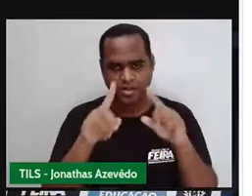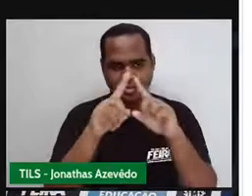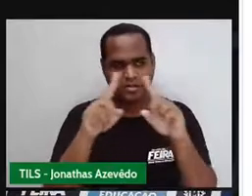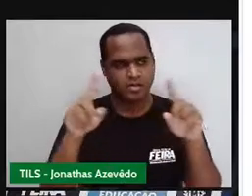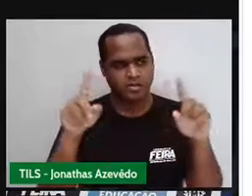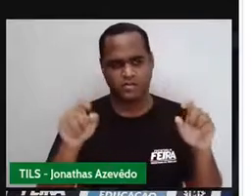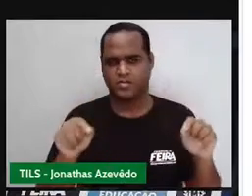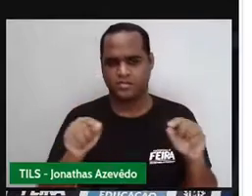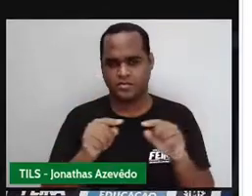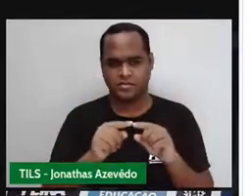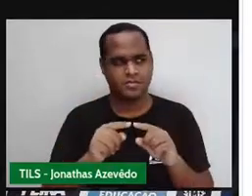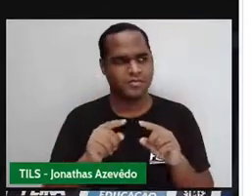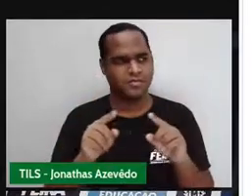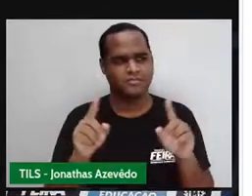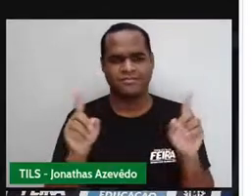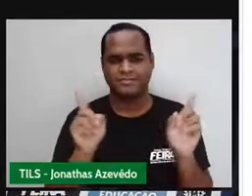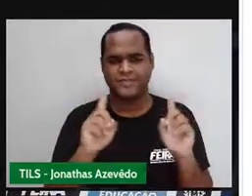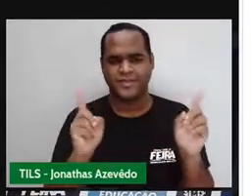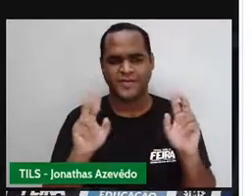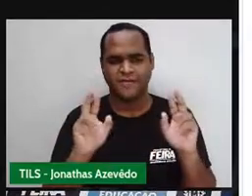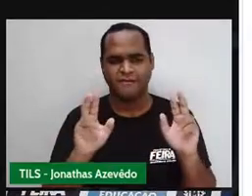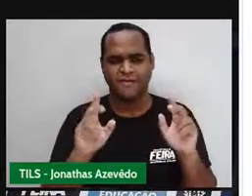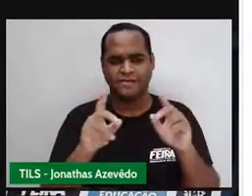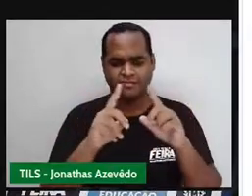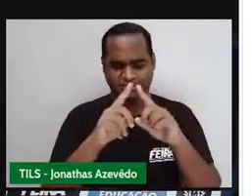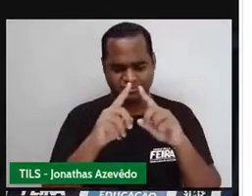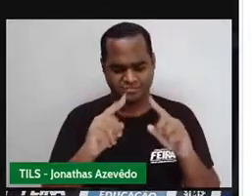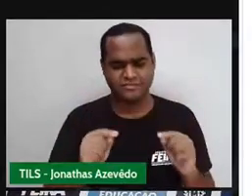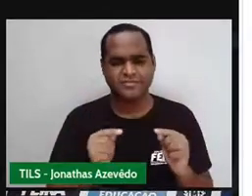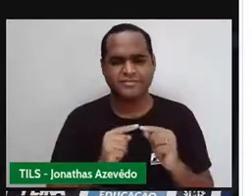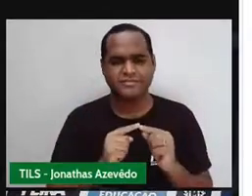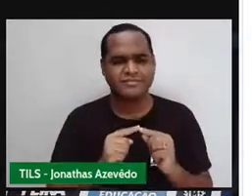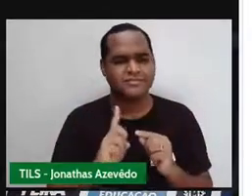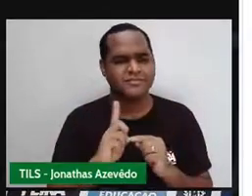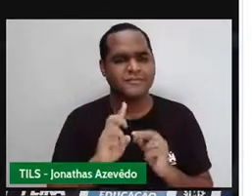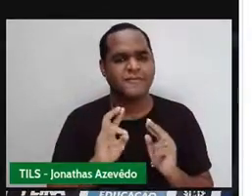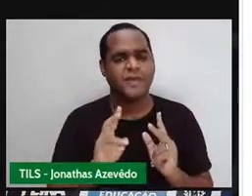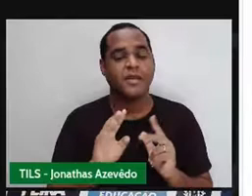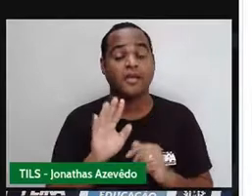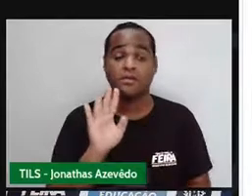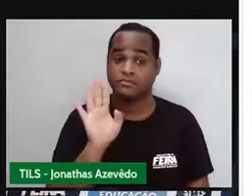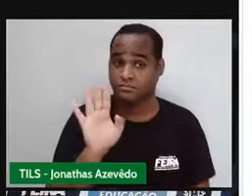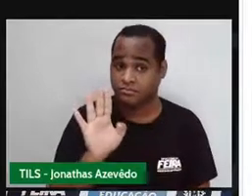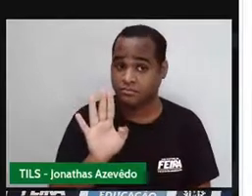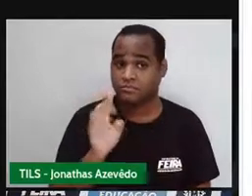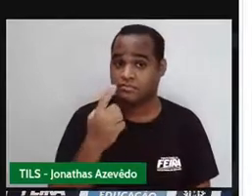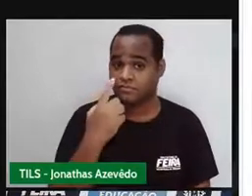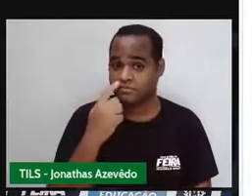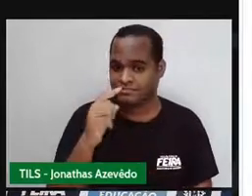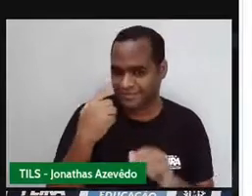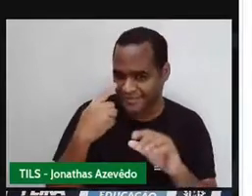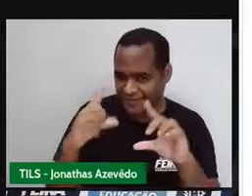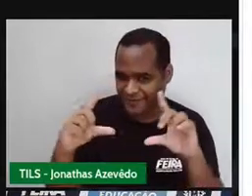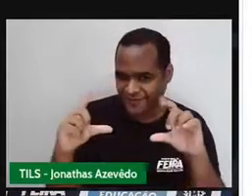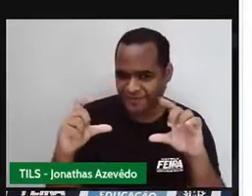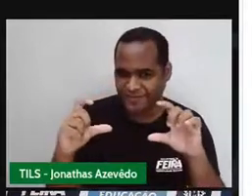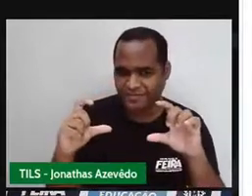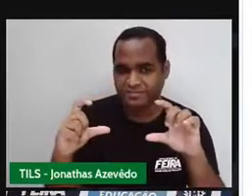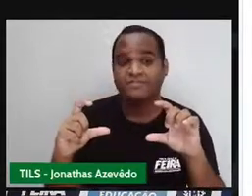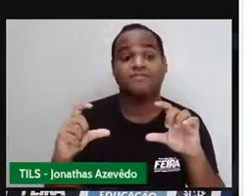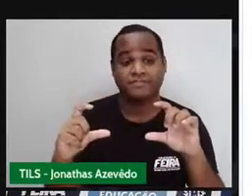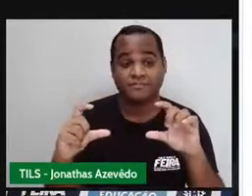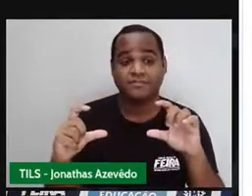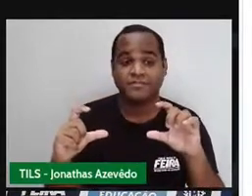um retângulo da figura aqui não é um triângulo mas mas como tá aí na figura assim é